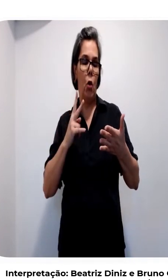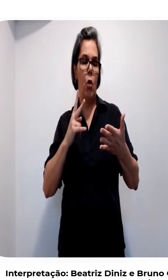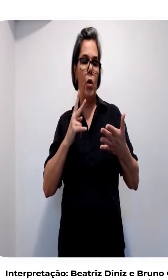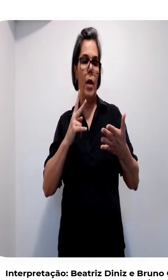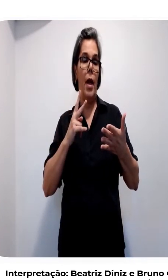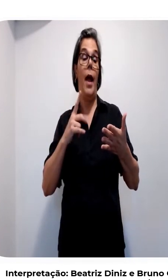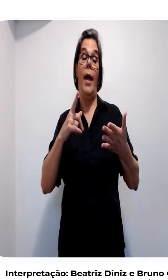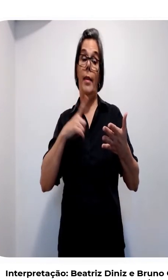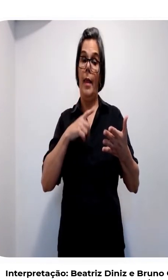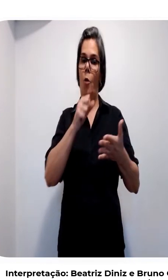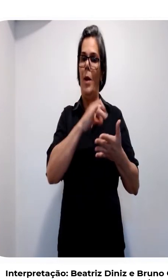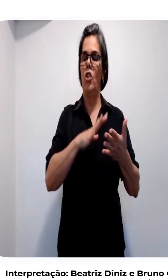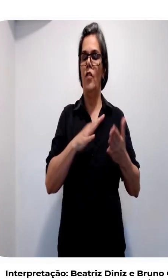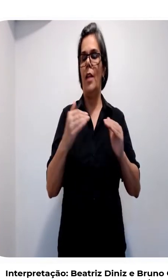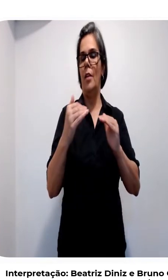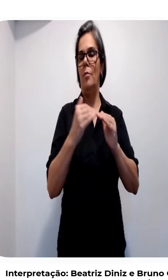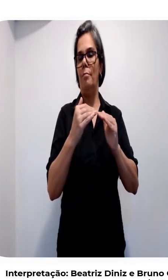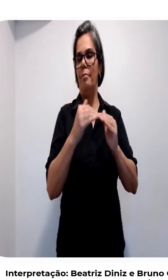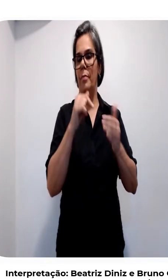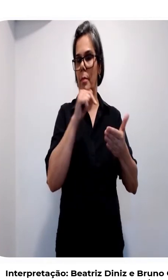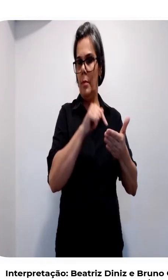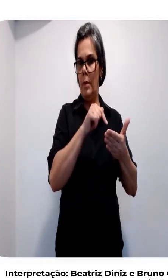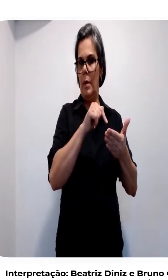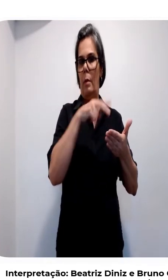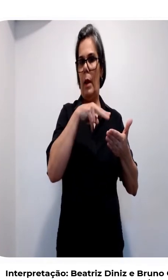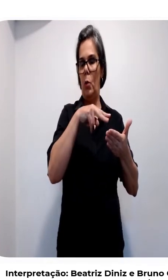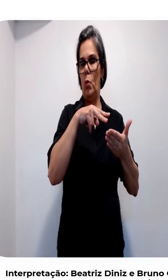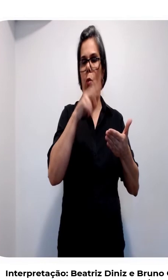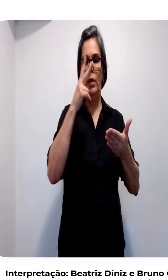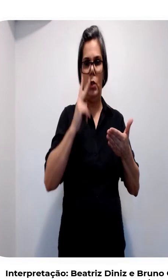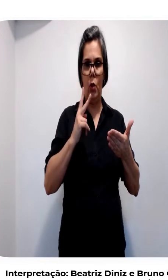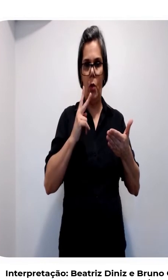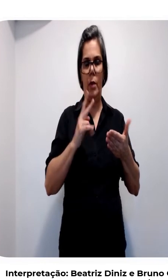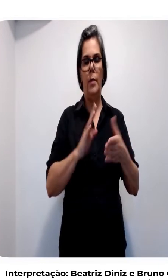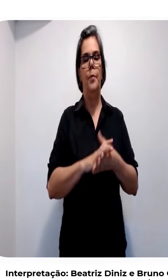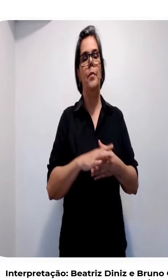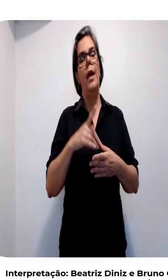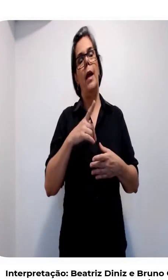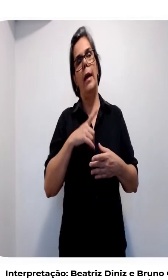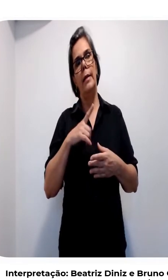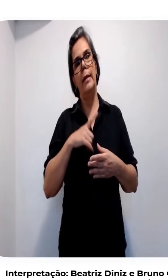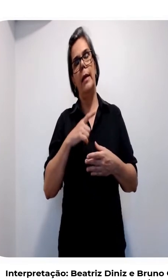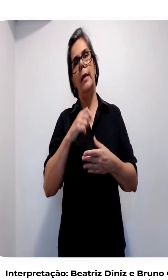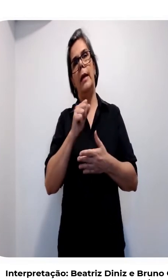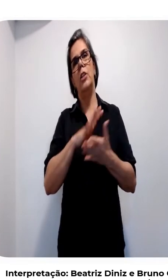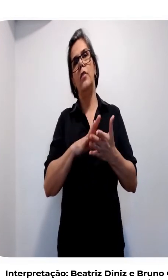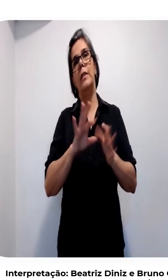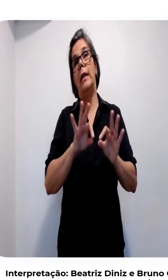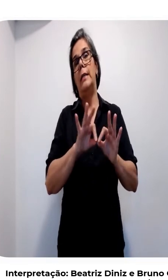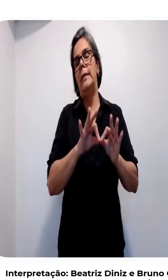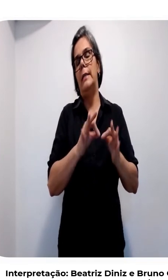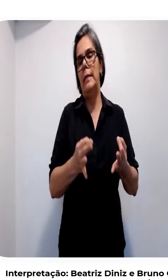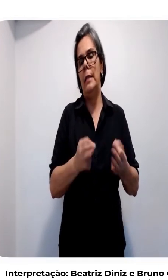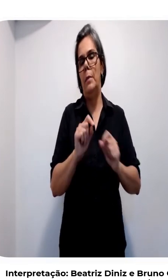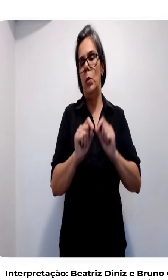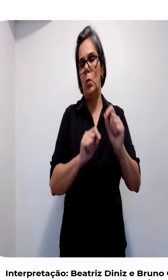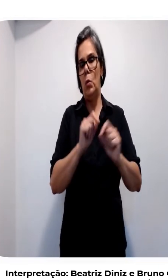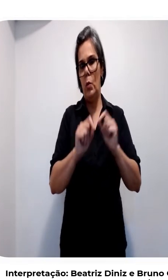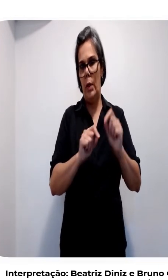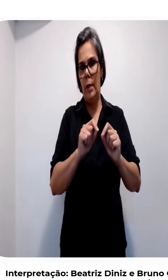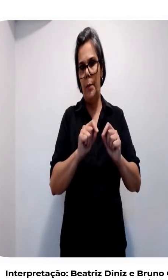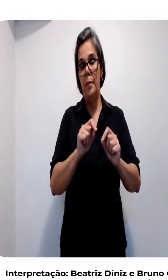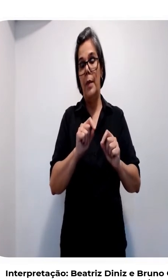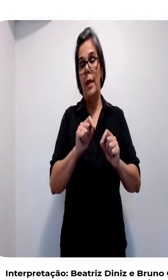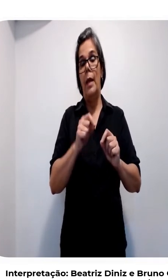história, e em uma atividade mais simples eles precisariam, por exemplo, colocar os acontecimentos